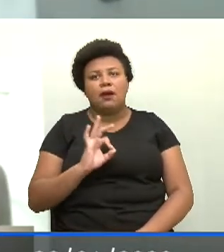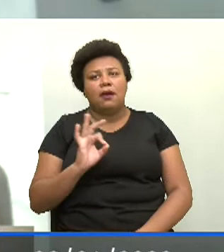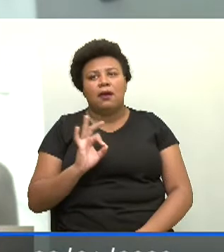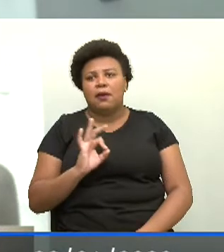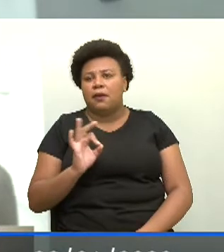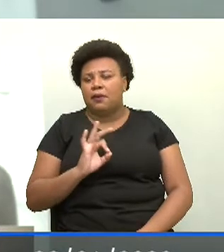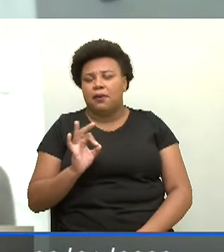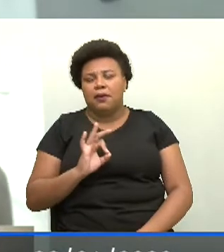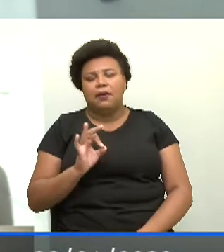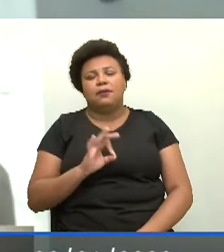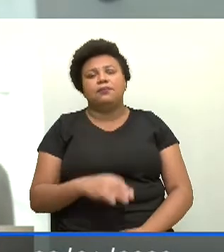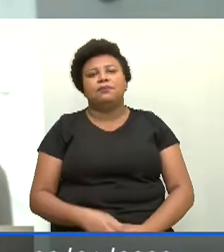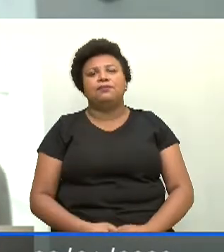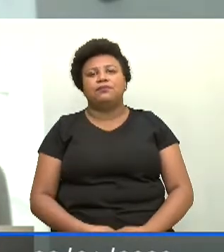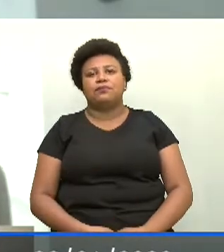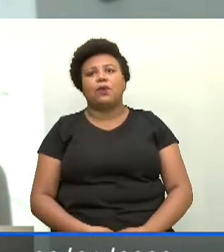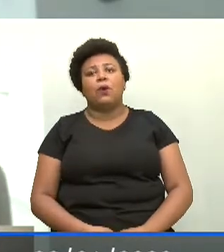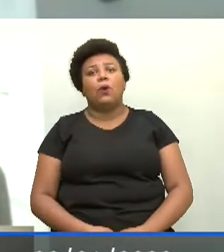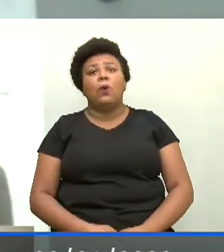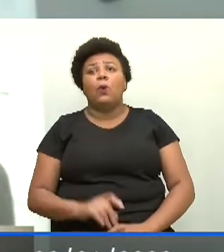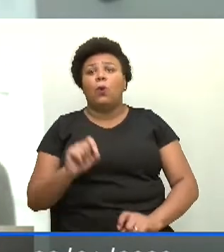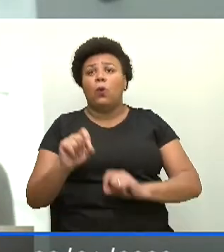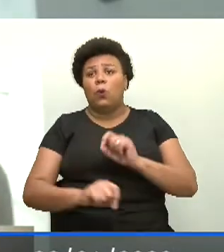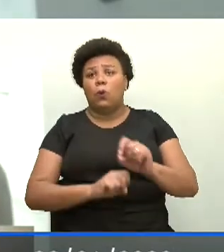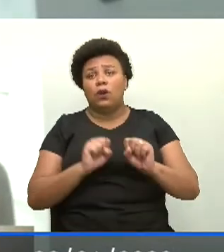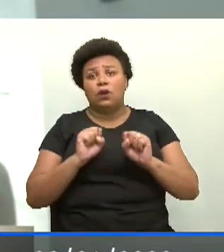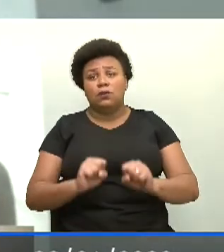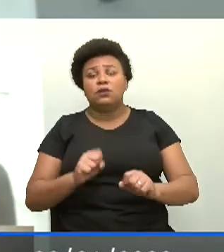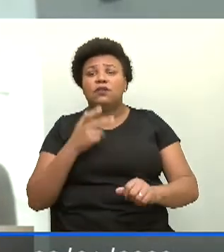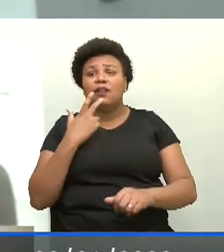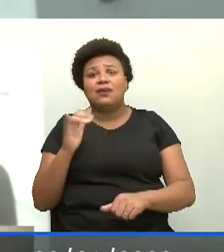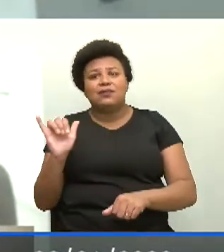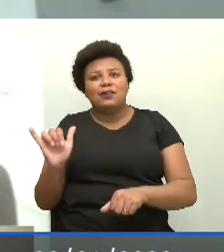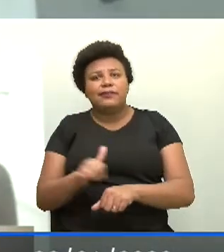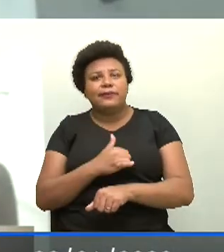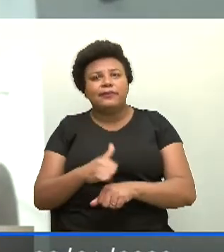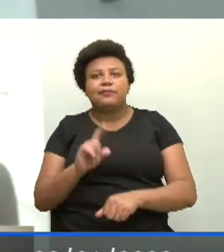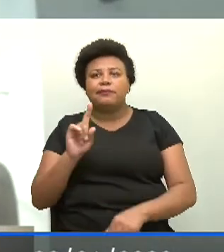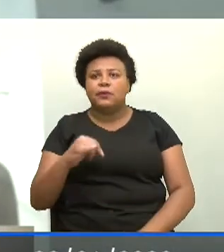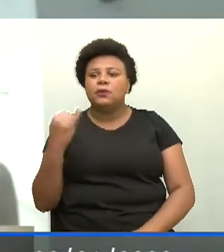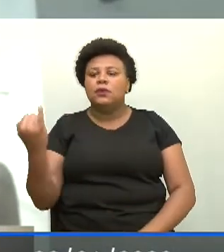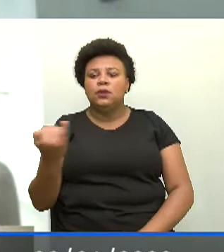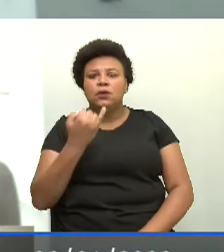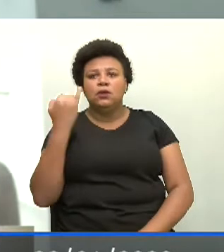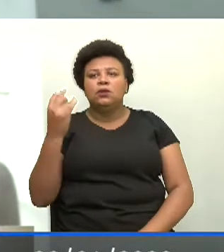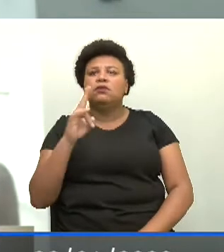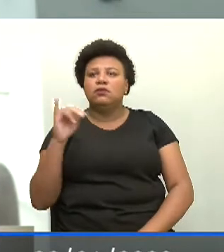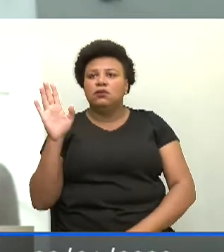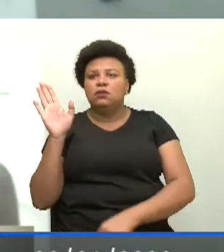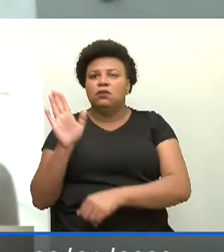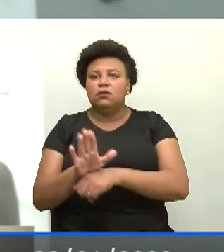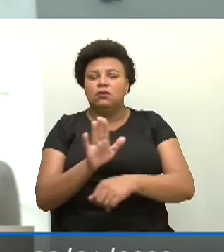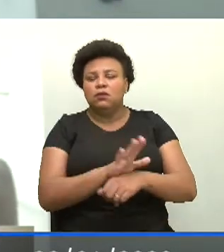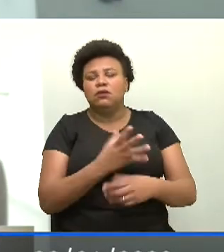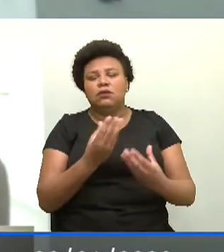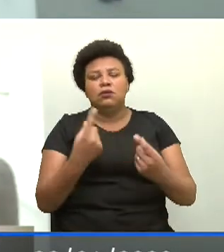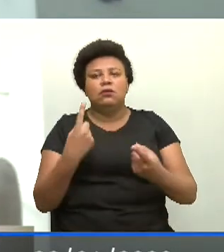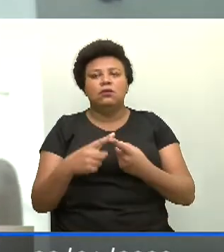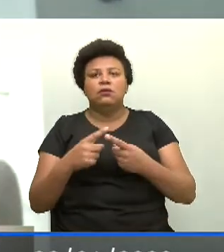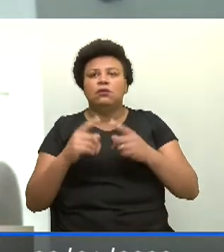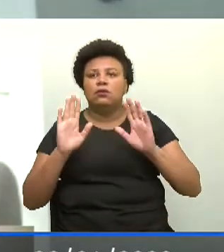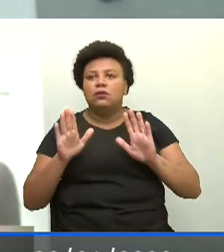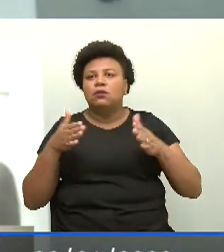tem... O que eu posso dizer é que essa medida é bem importante e ela vai contribuir bastante, porque o